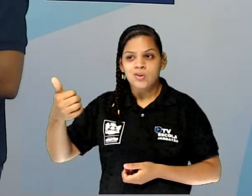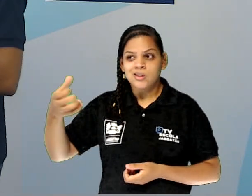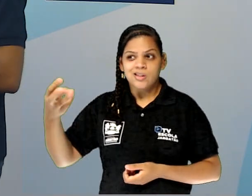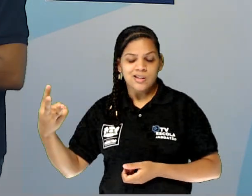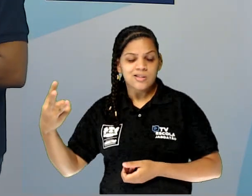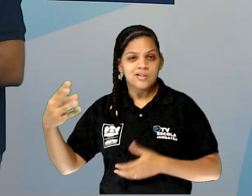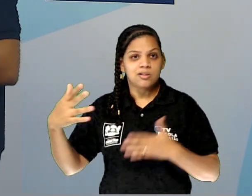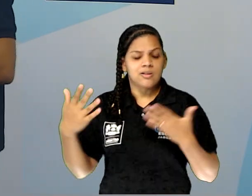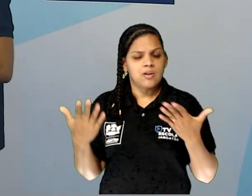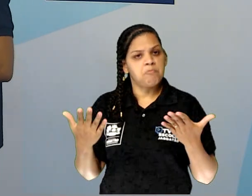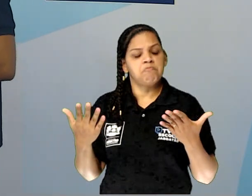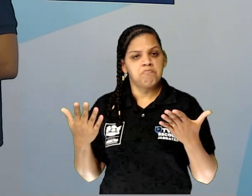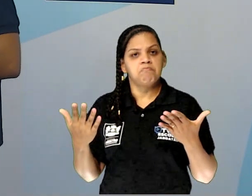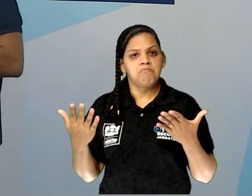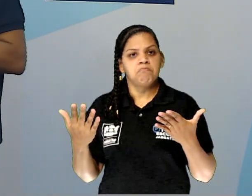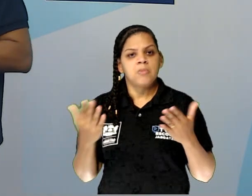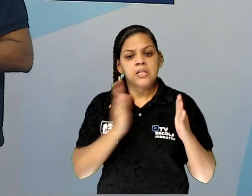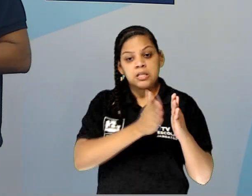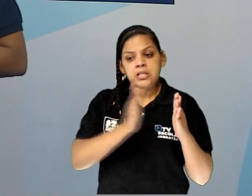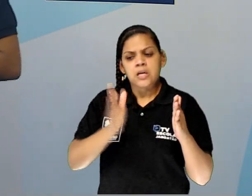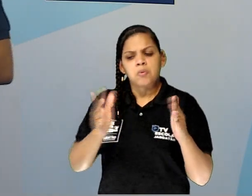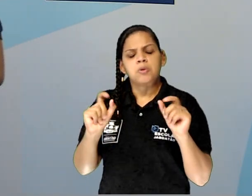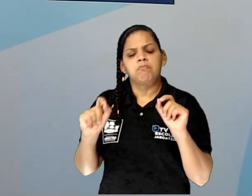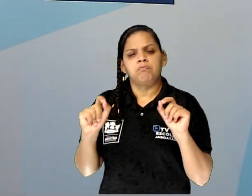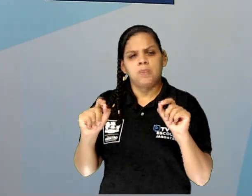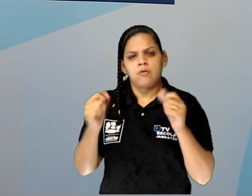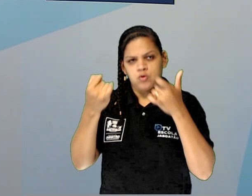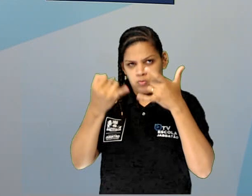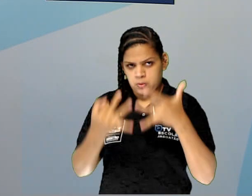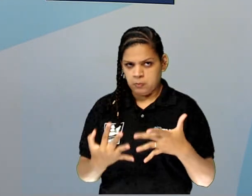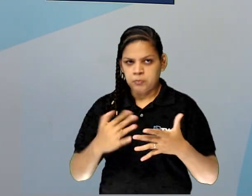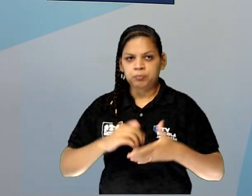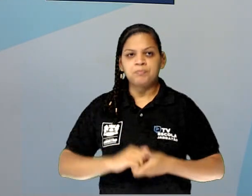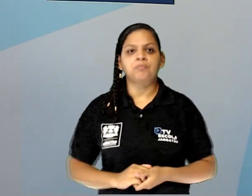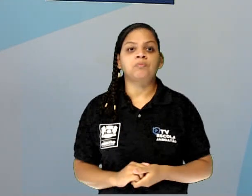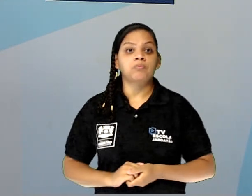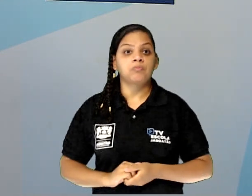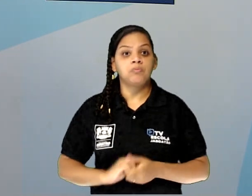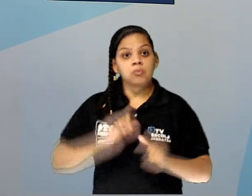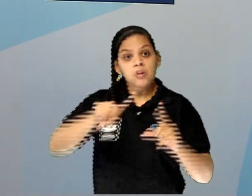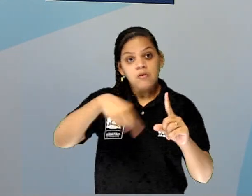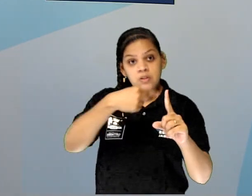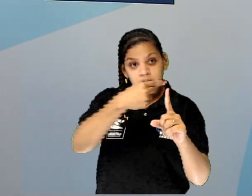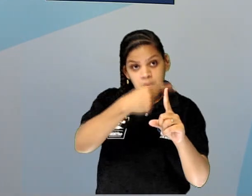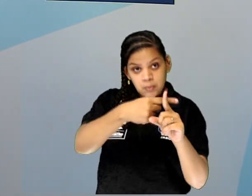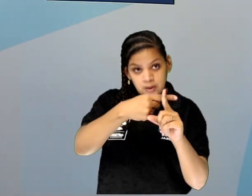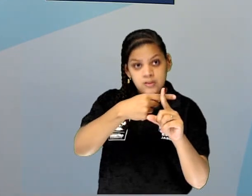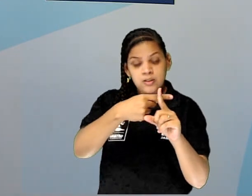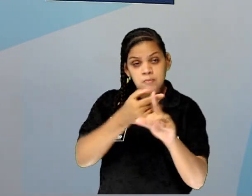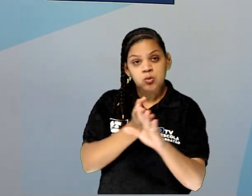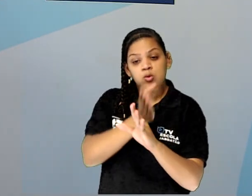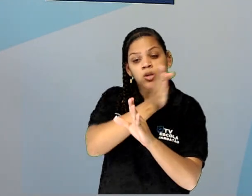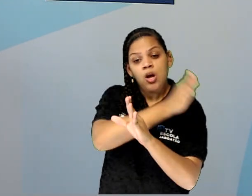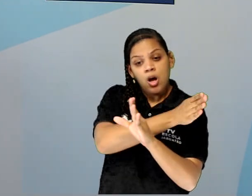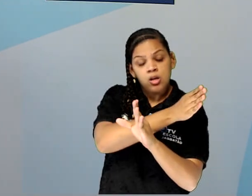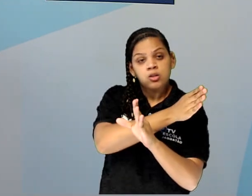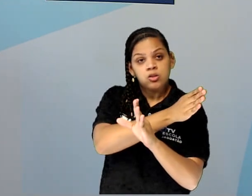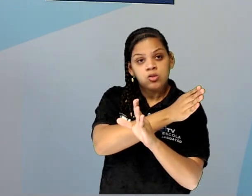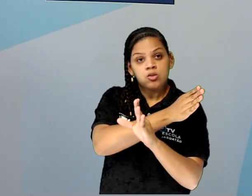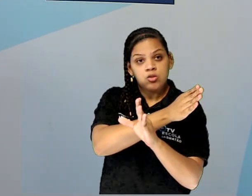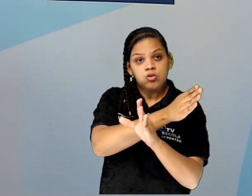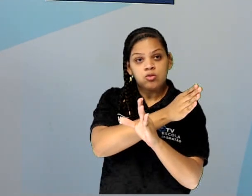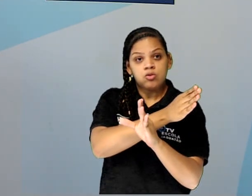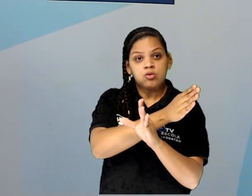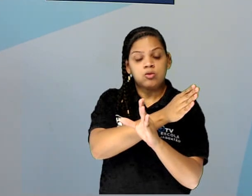gente, sequência é o seguinte, tá? Vou explicar a vocês. Você vai somar sempre os dois anteriores, ó. A partir